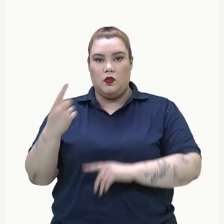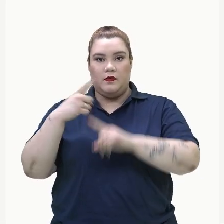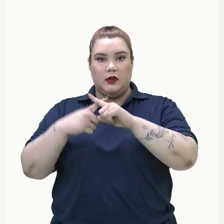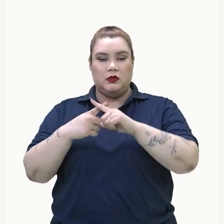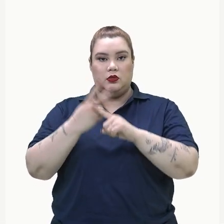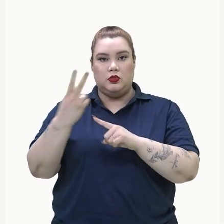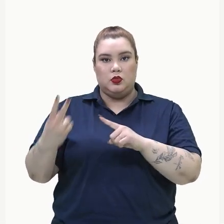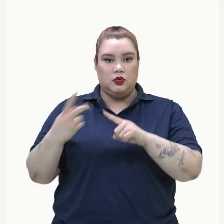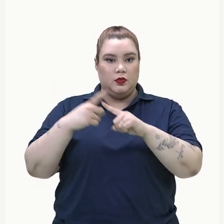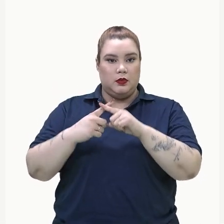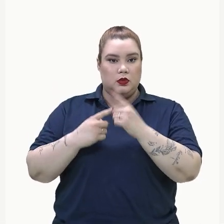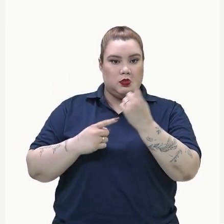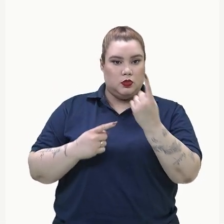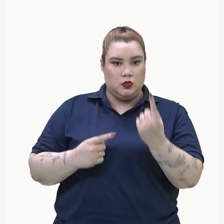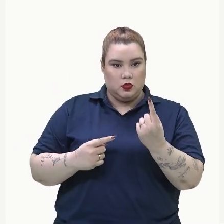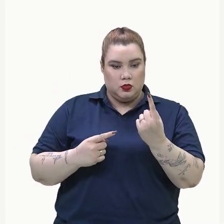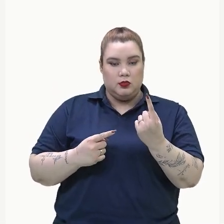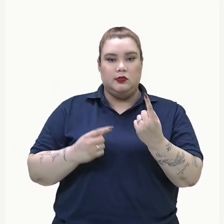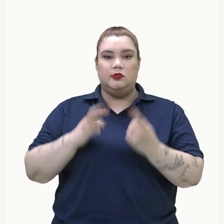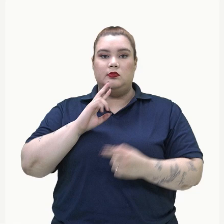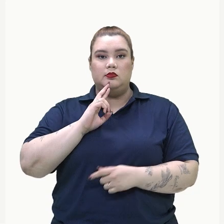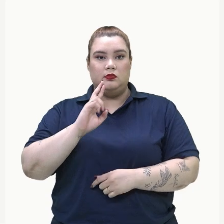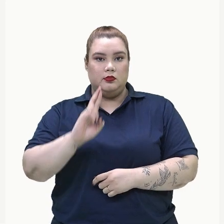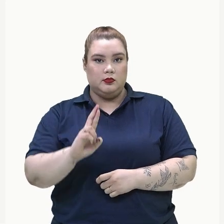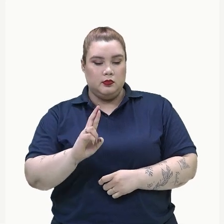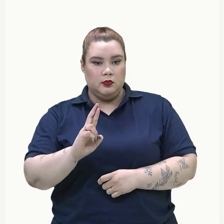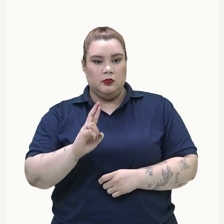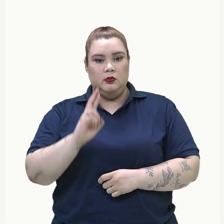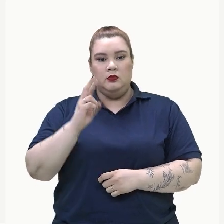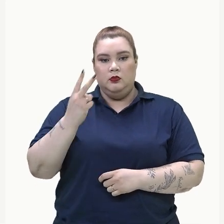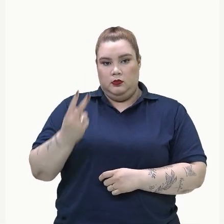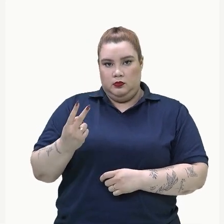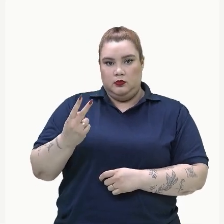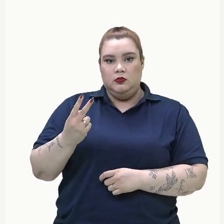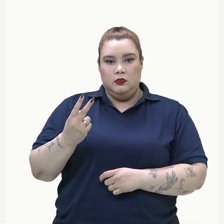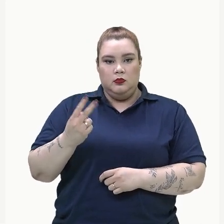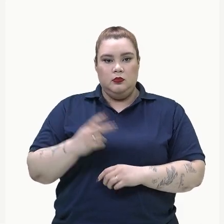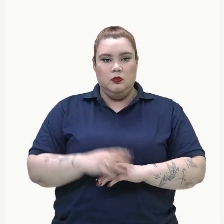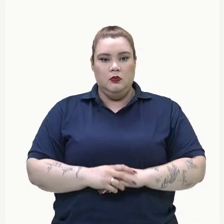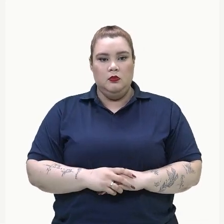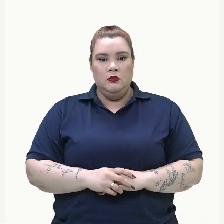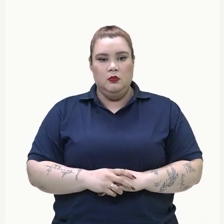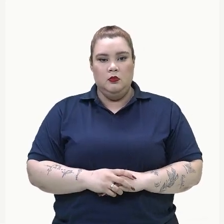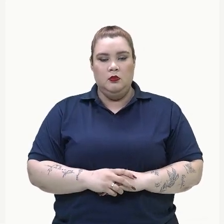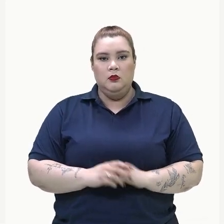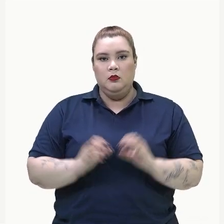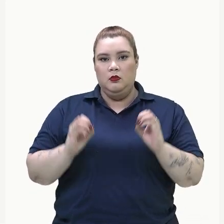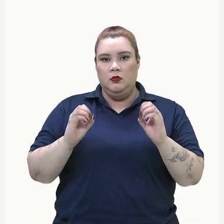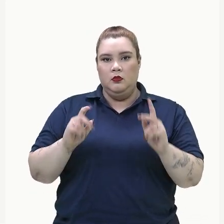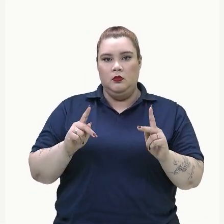1. 1 vezes 2 vezes 1 vai dar 2. Ok?